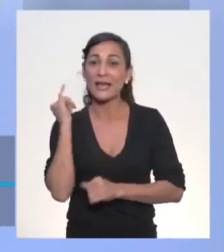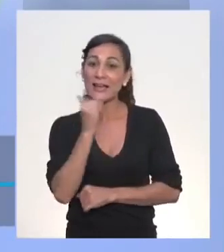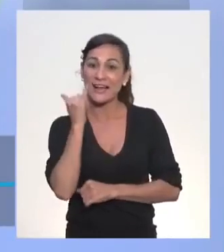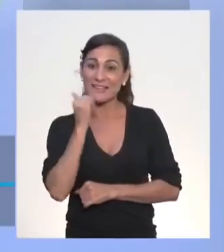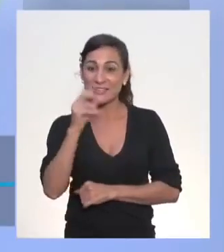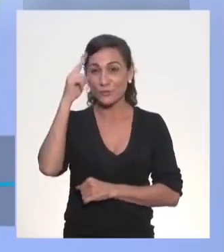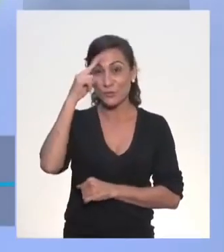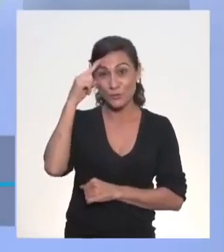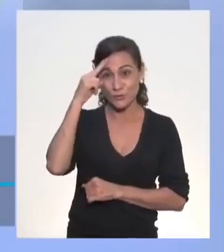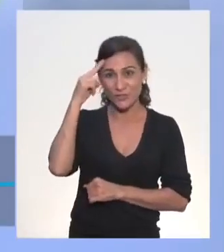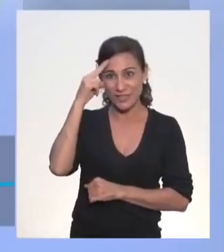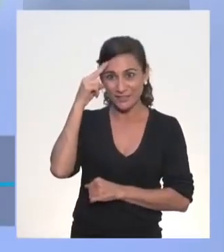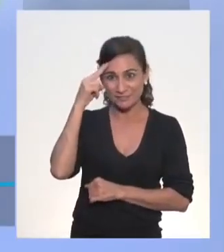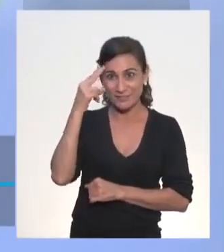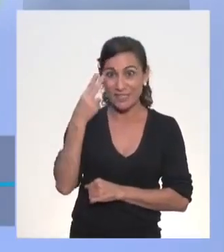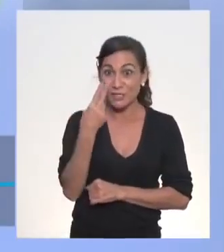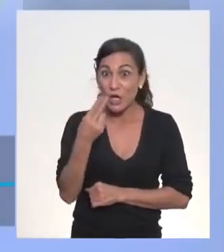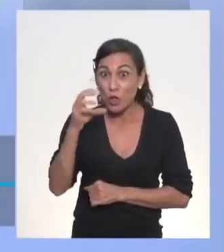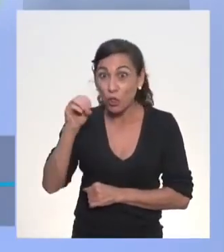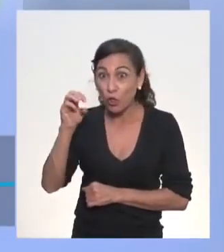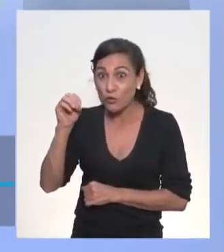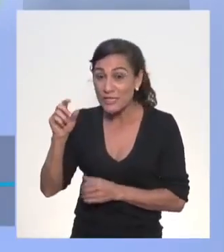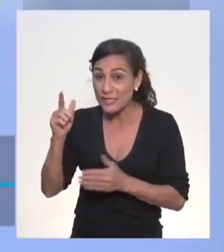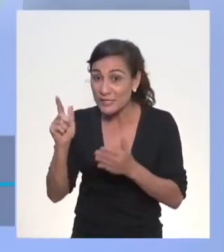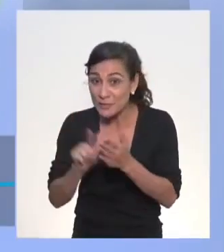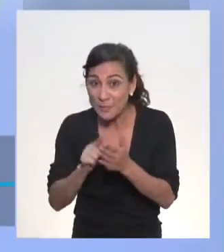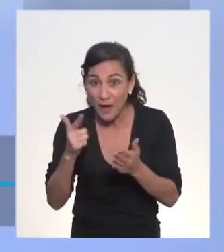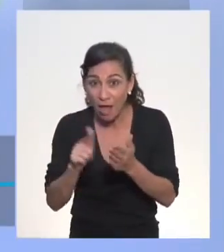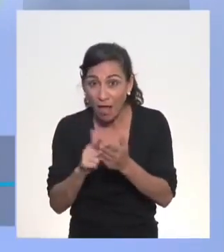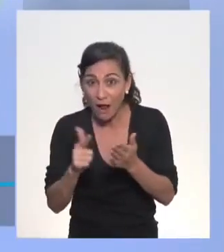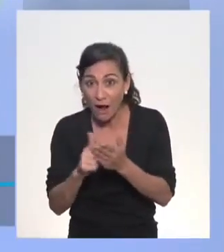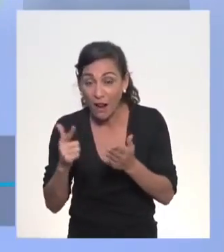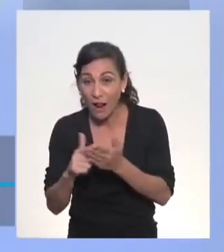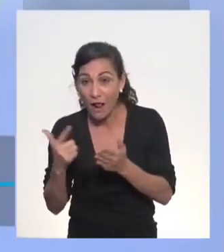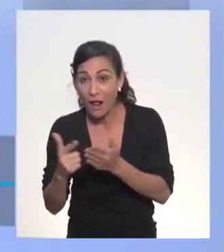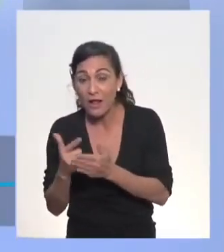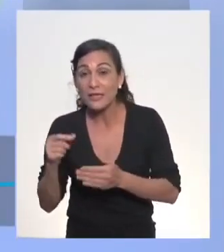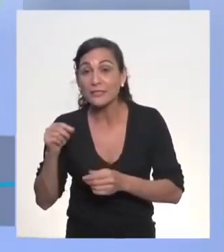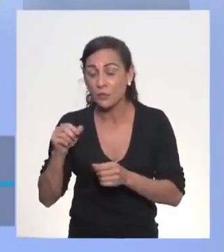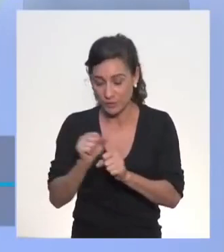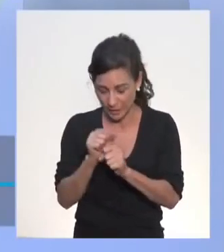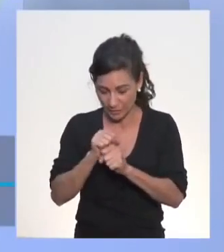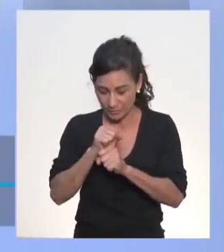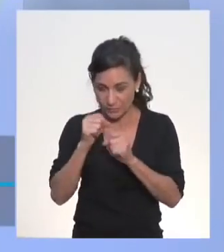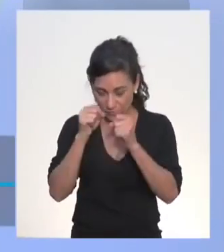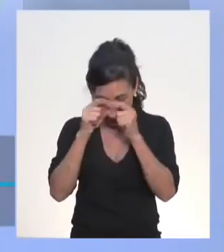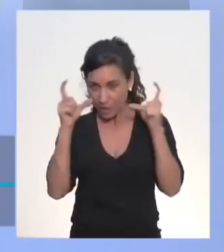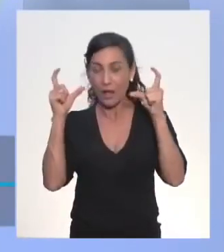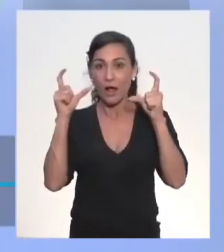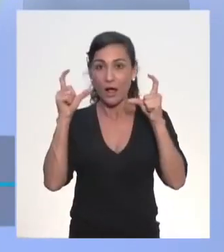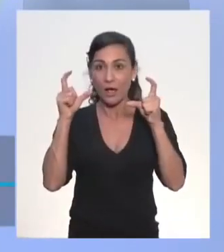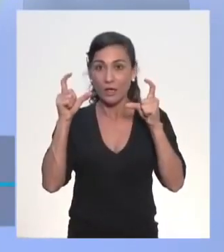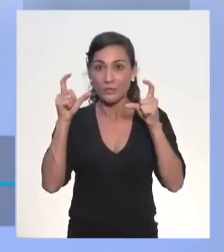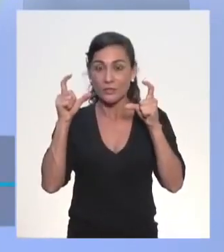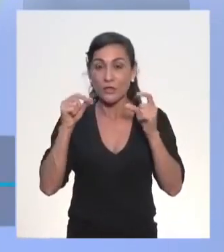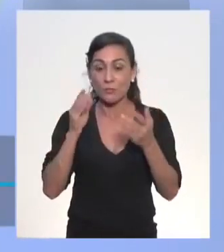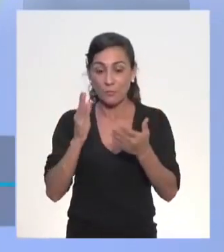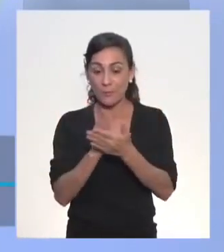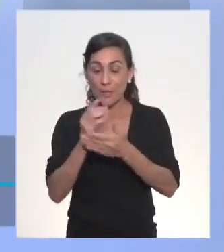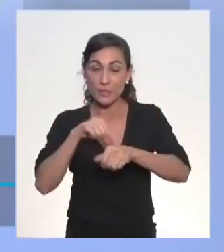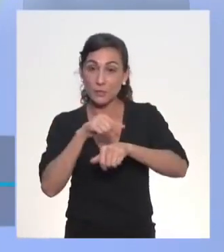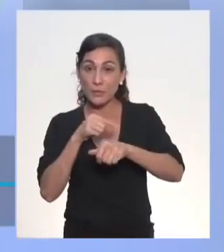dela. 200 páginas. E aí quando ela acorda, passaram-se apenas poucos minutos, uns 2, 3 minutos. Ou seja, o